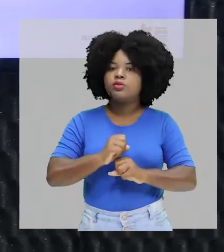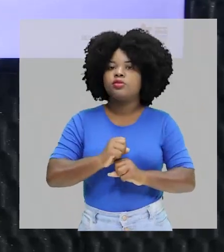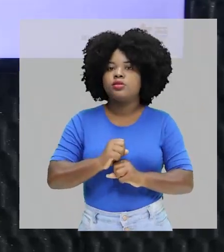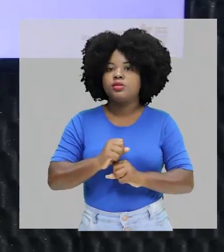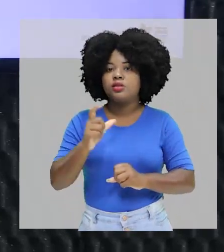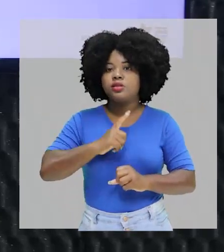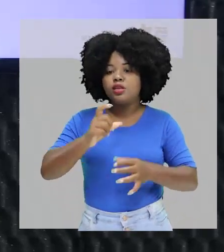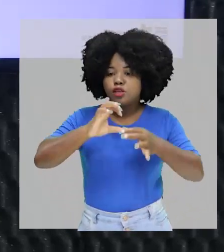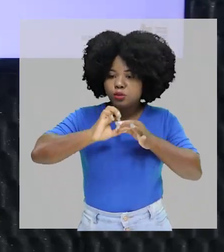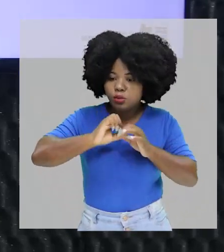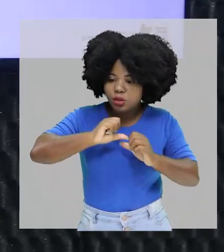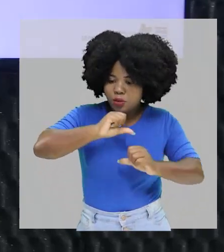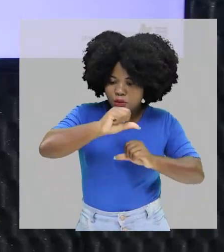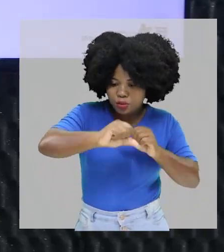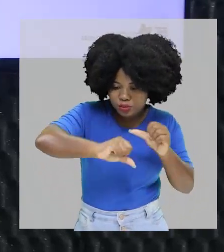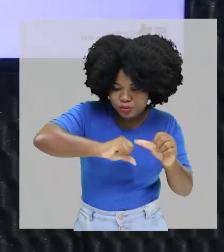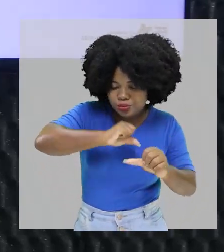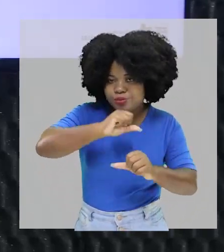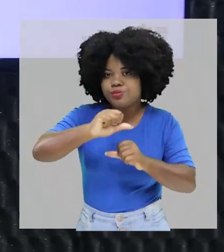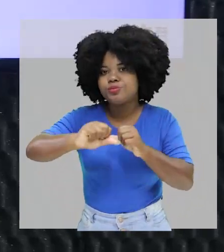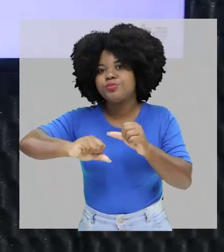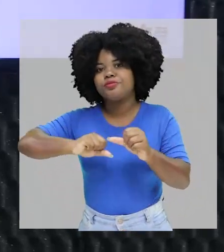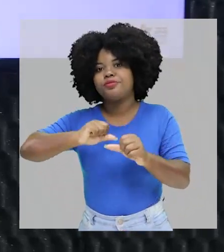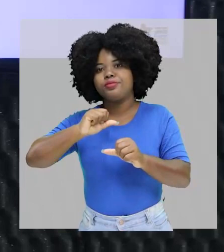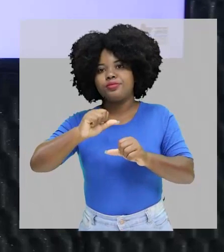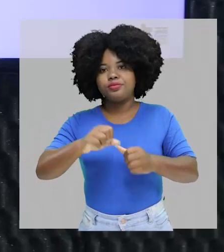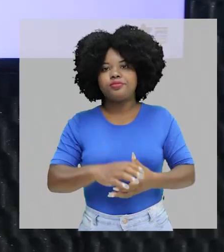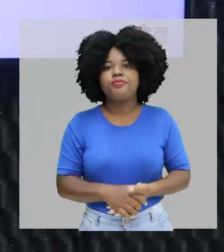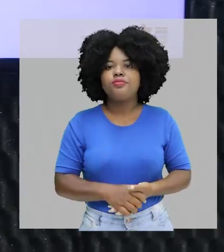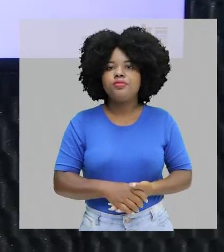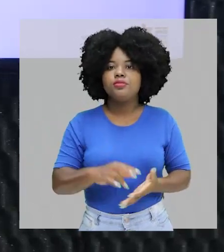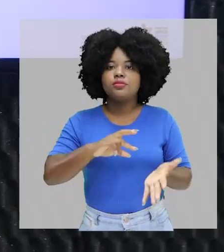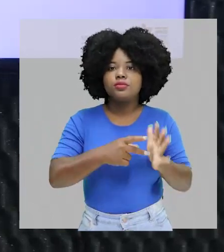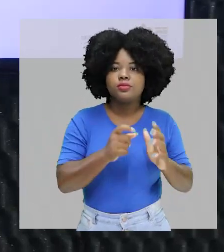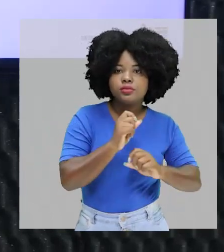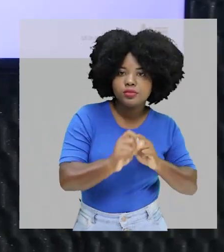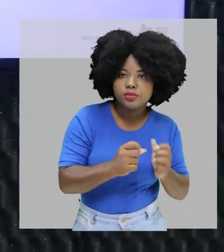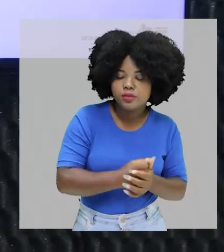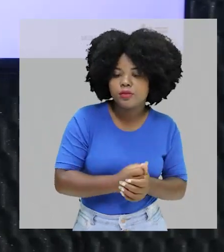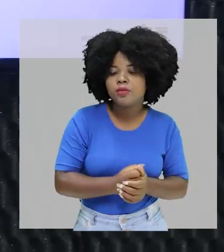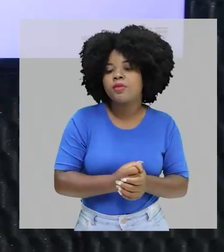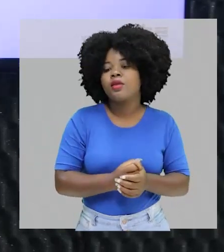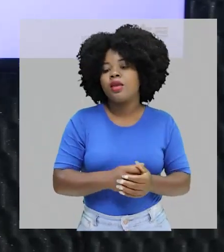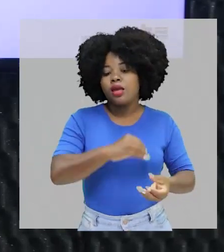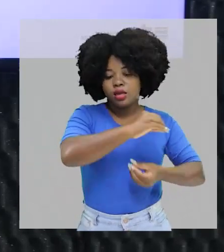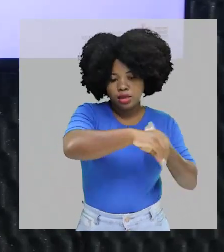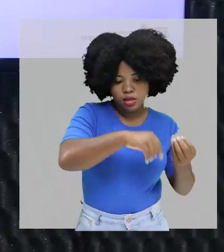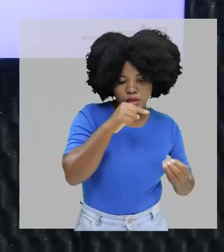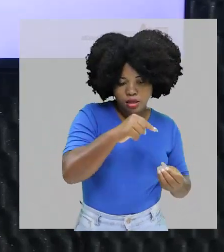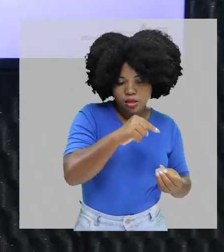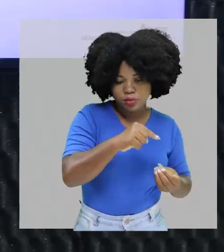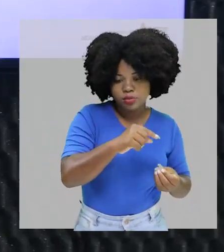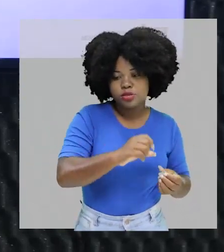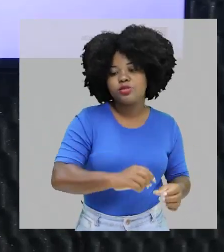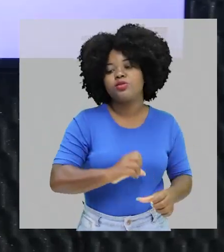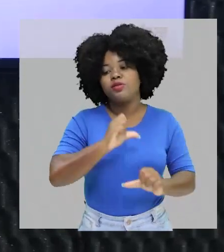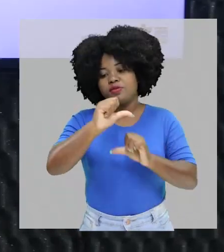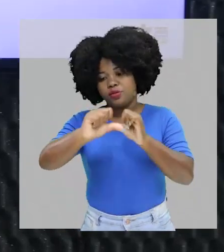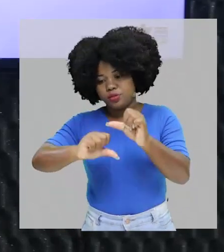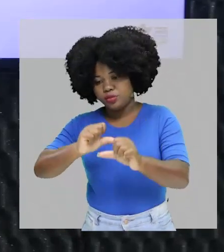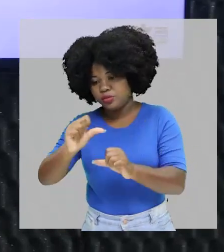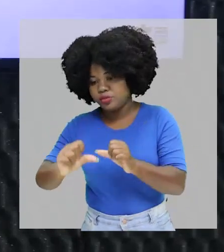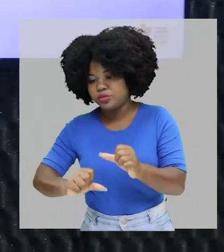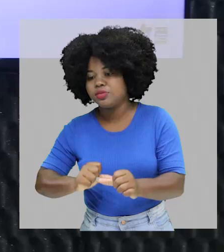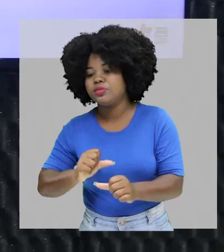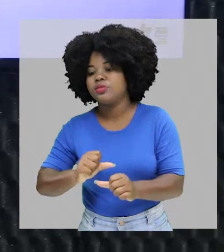uma transmutação, ou seja, aquele elemento ele vai se transformar em um outro